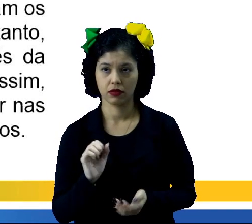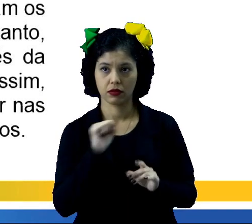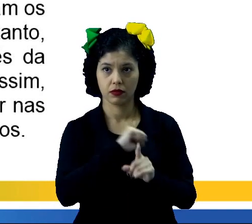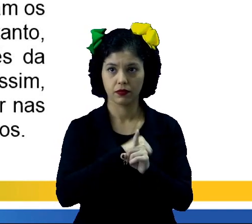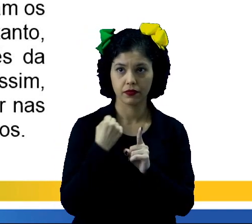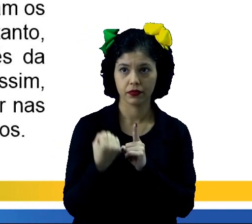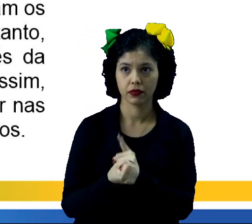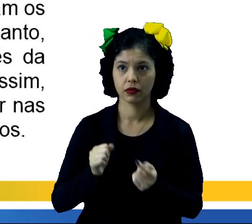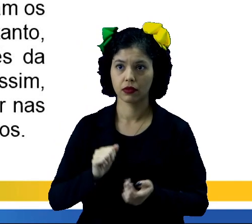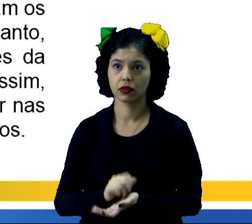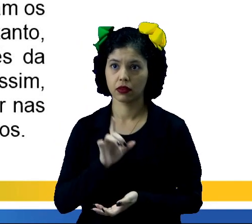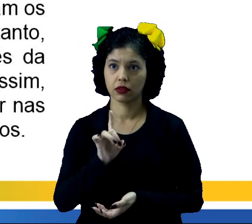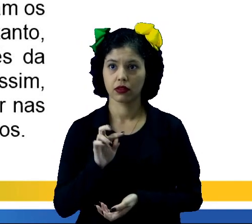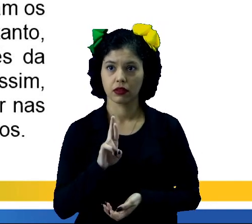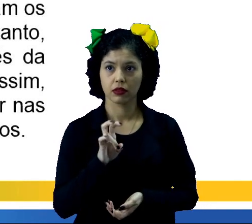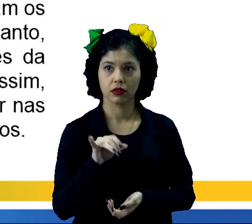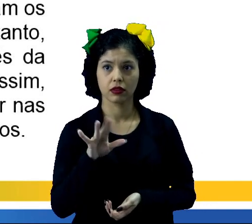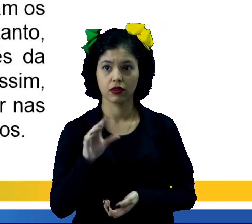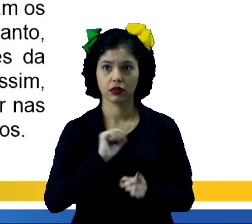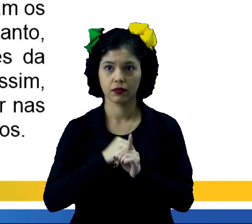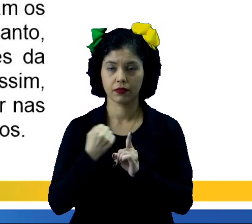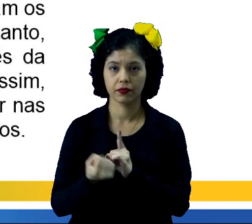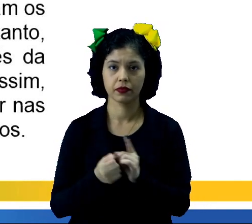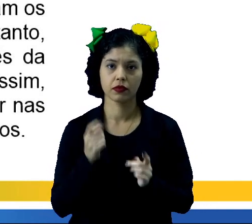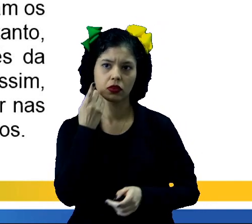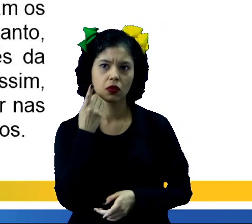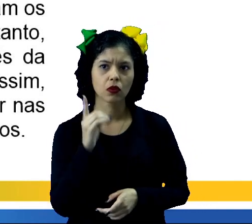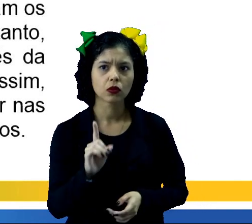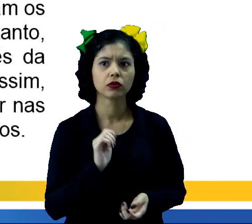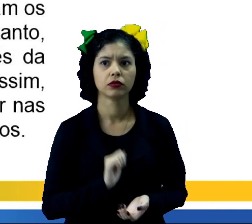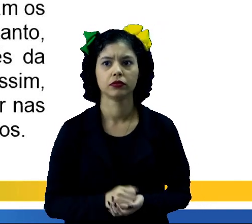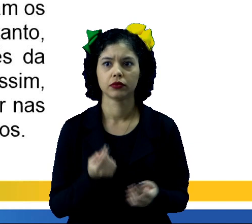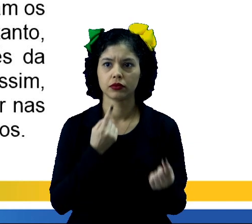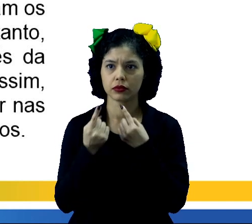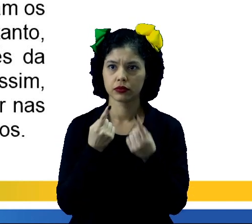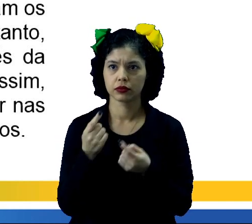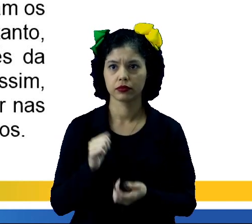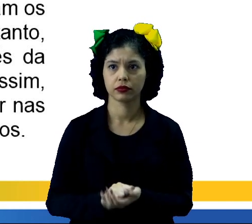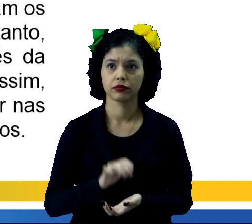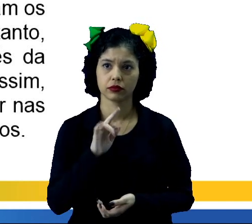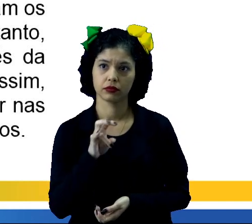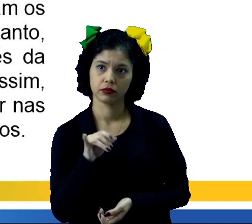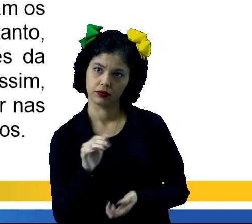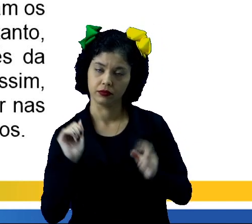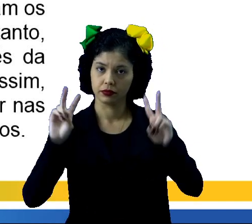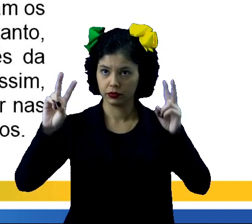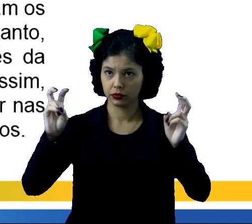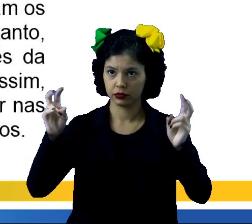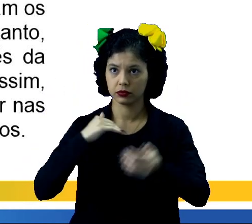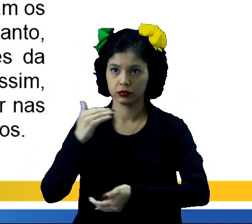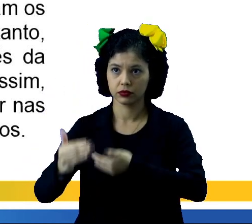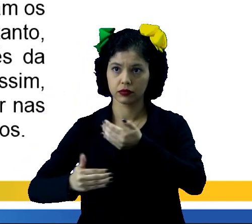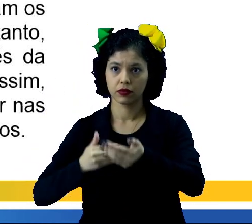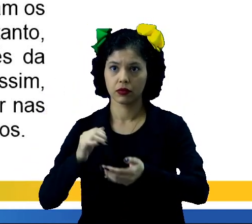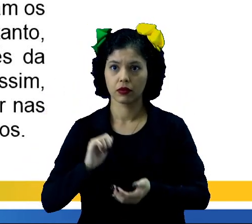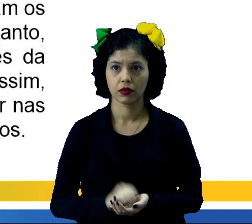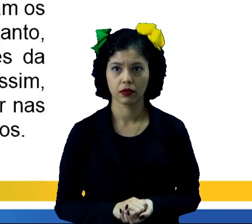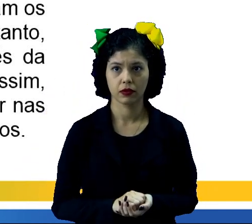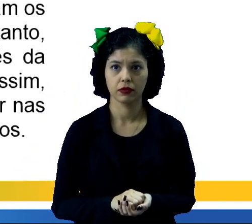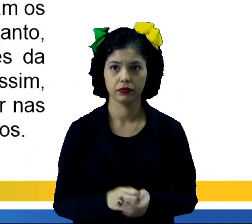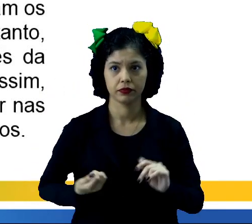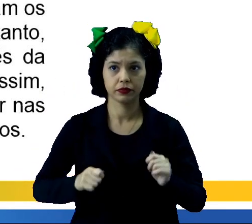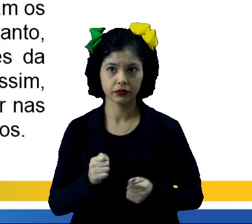social e o darwinismo social. Um dos discursos ideológicos que legitimariam, né, aí, entre aspas, o processo